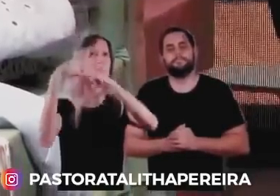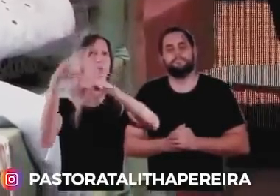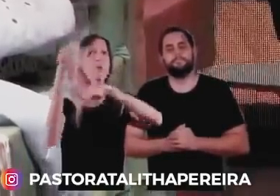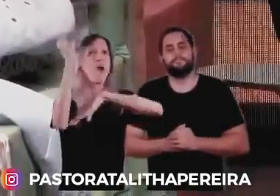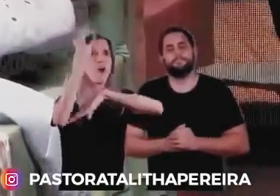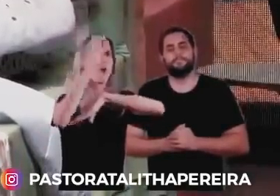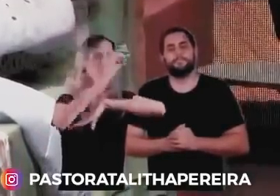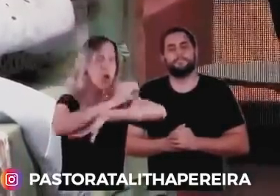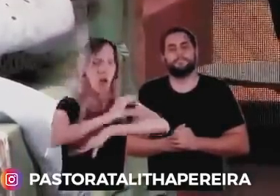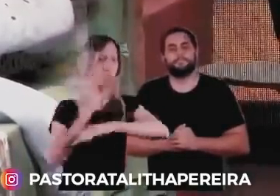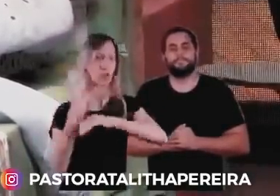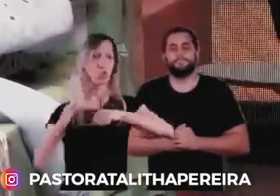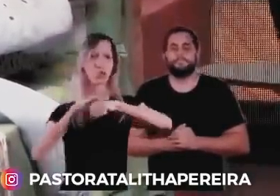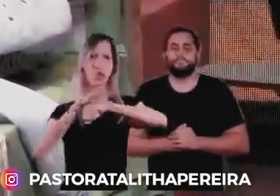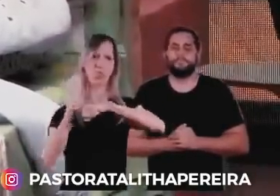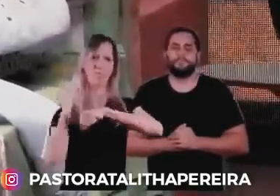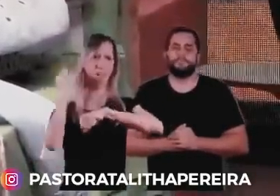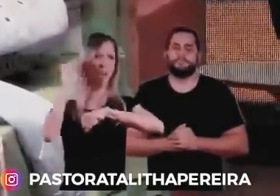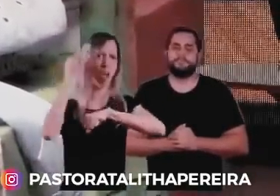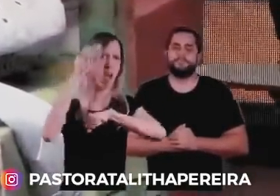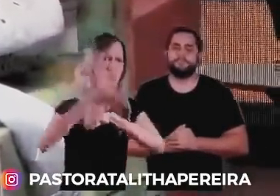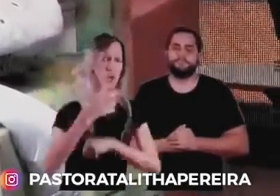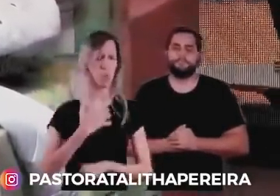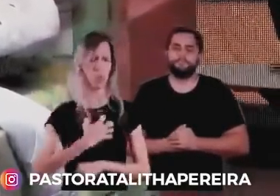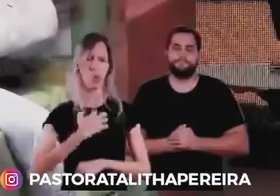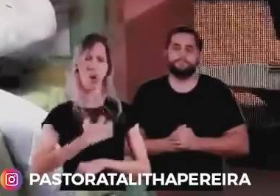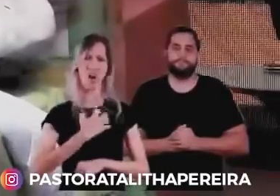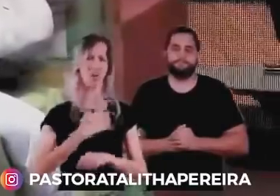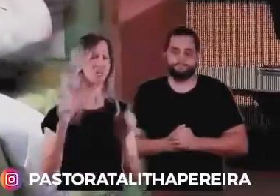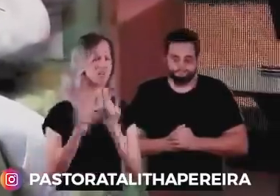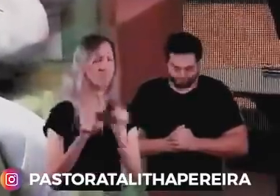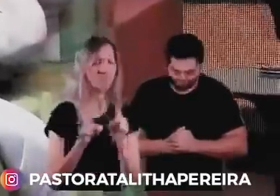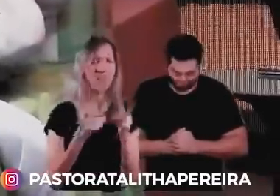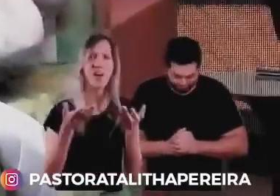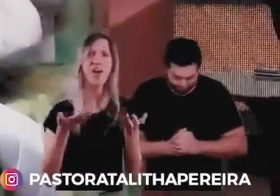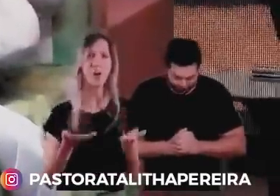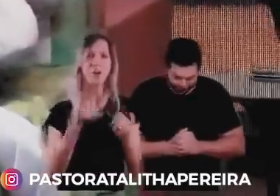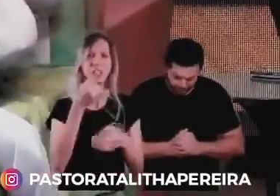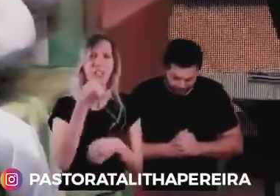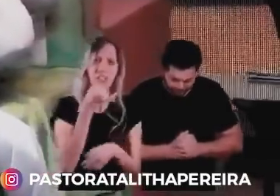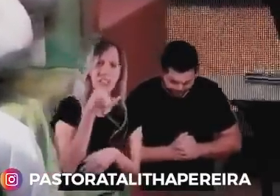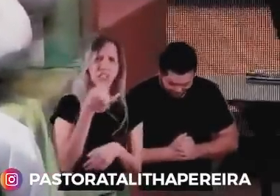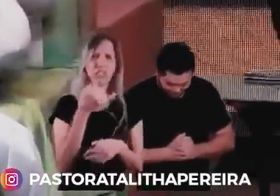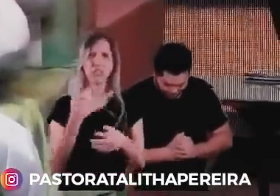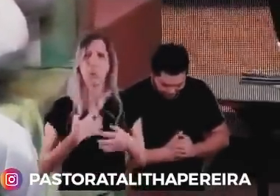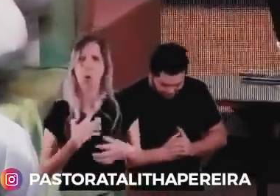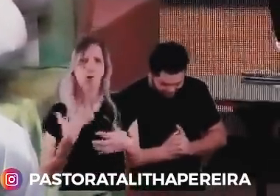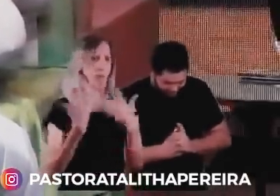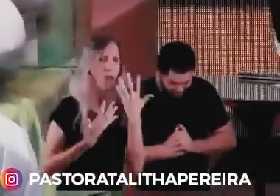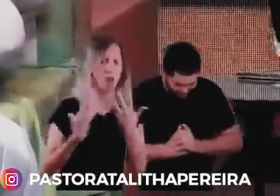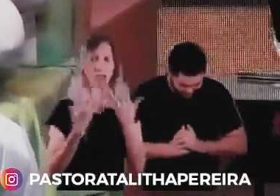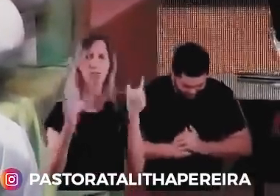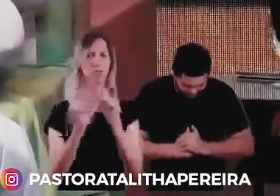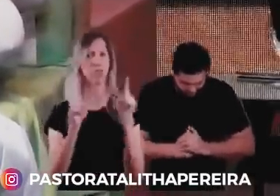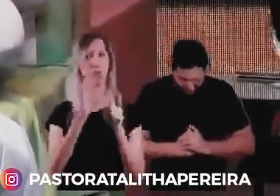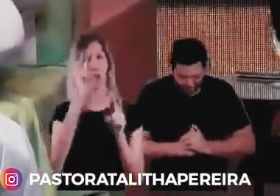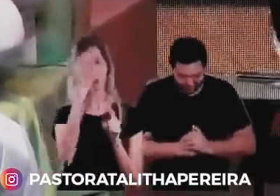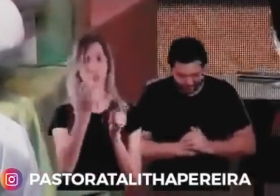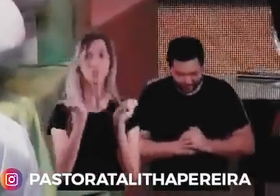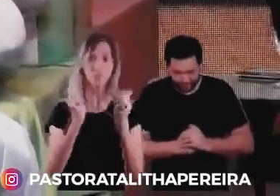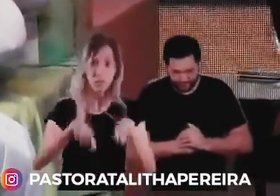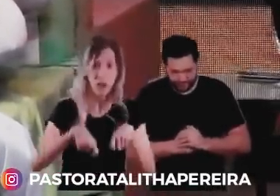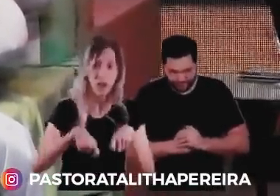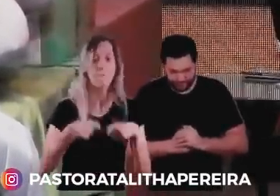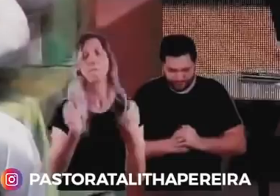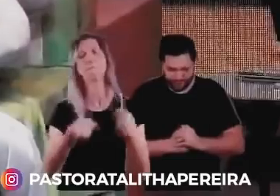não passe a noite com raiva de alguém, não passe a noite triste com alguém. O que você pode resolver, o que tem para